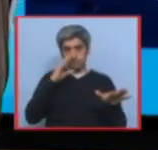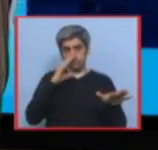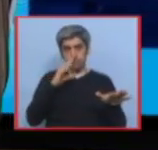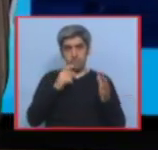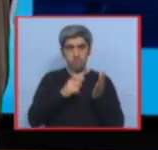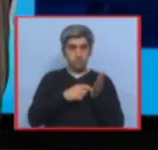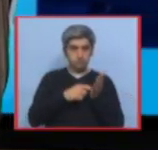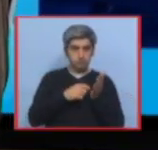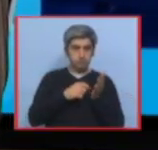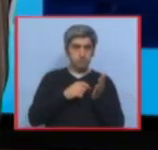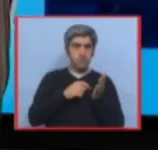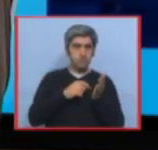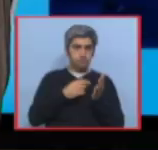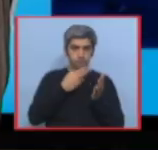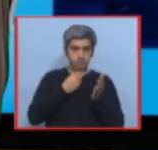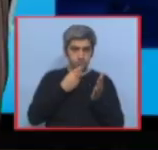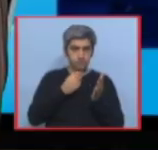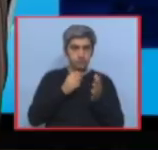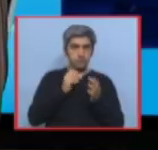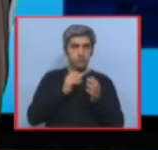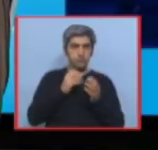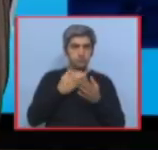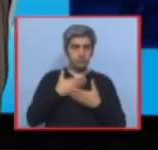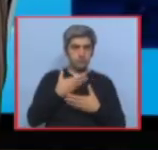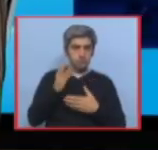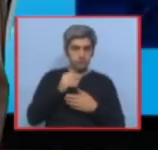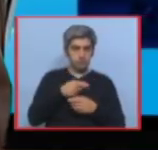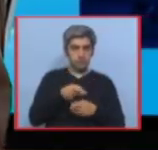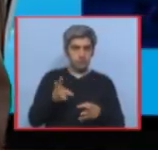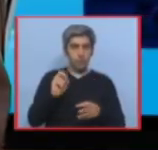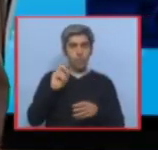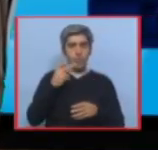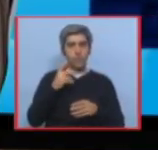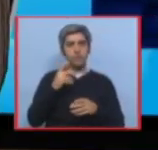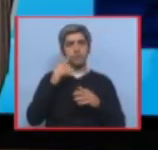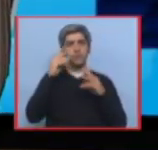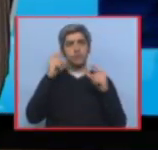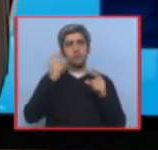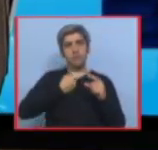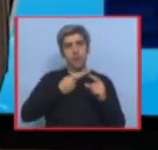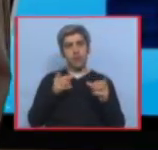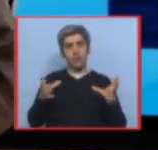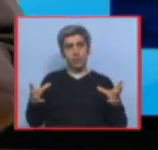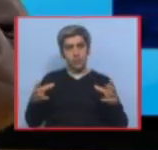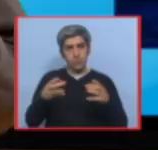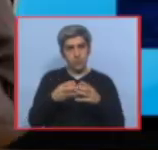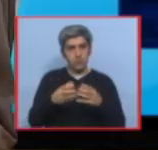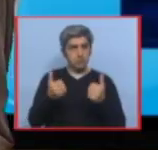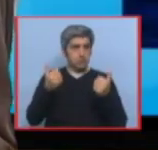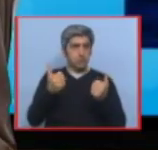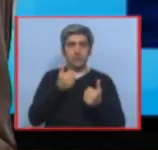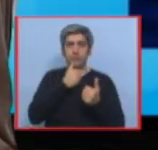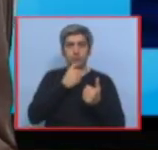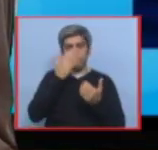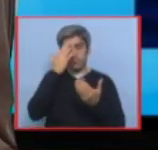por necessidade, porque estamos velhos, não temos vocações, ou se por ordem do Espírito nos voltamos a unir, seja feita